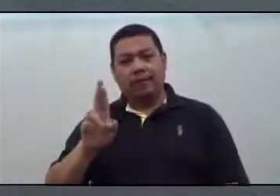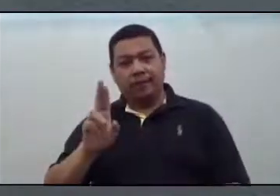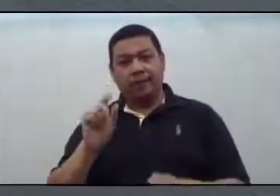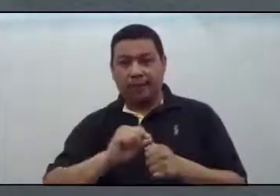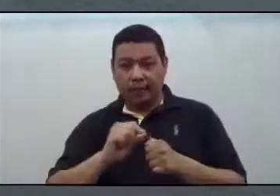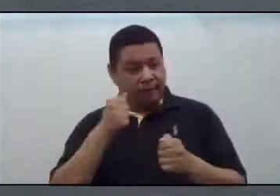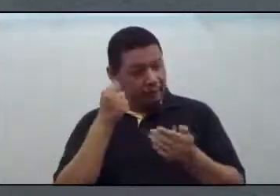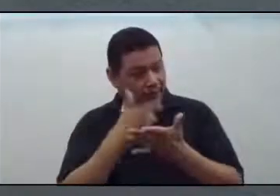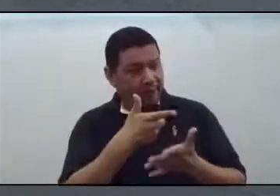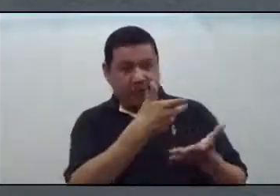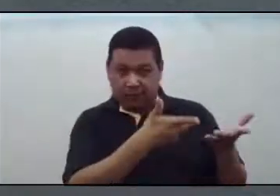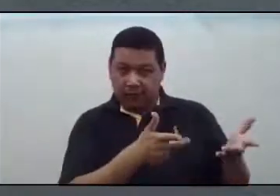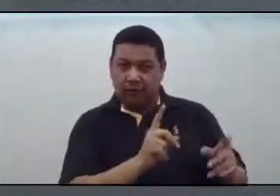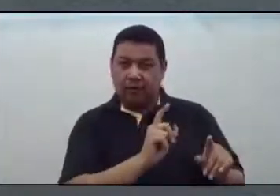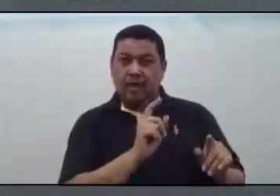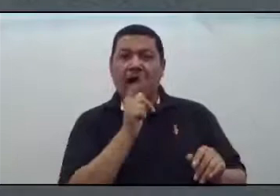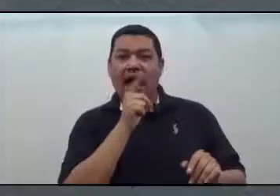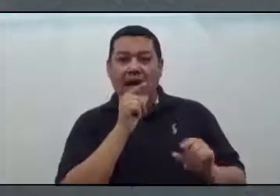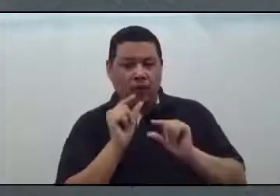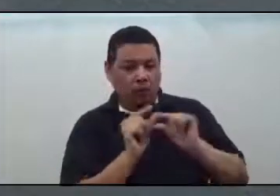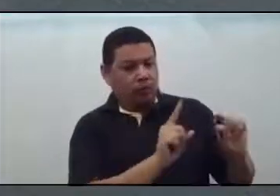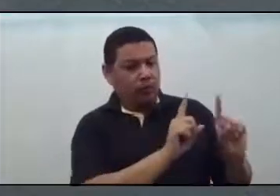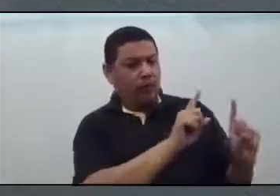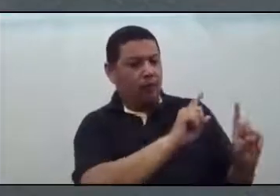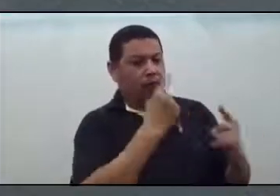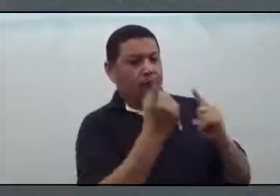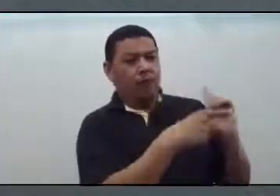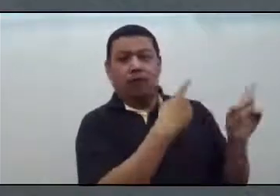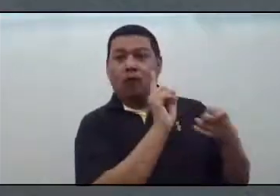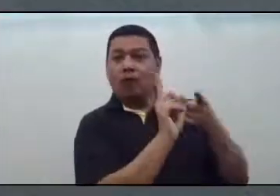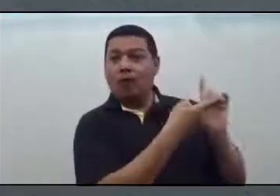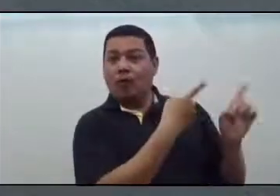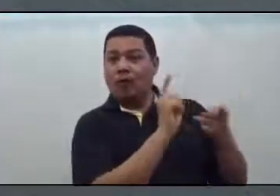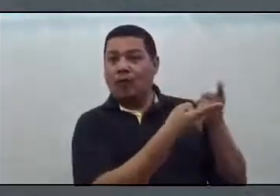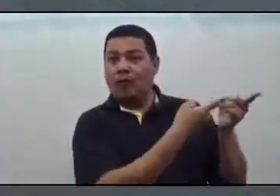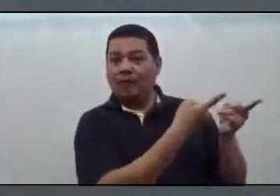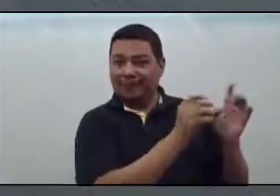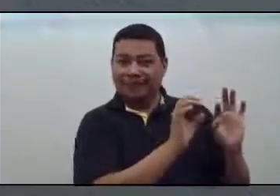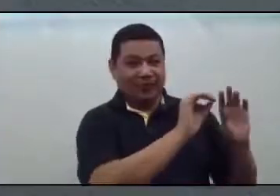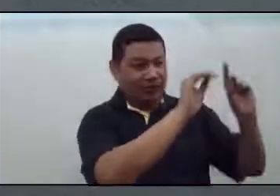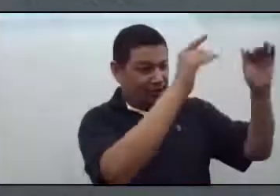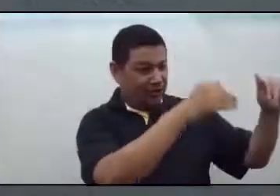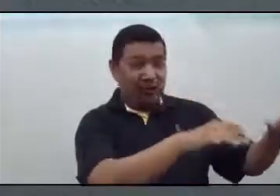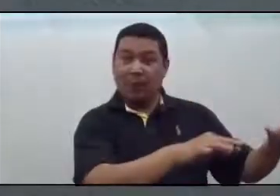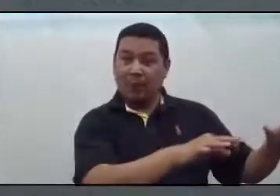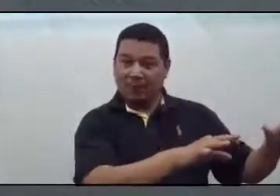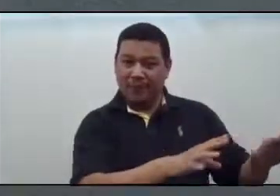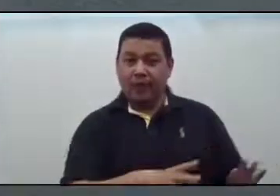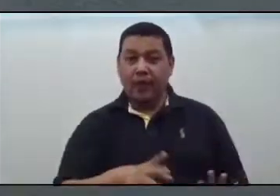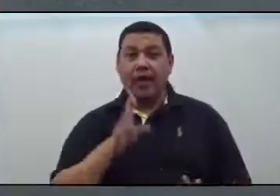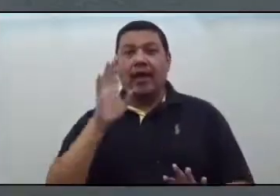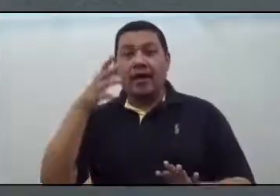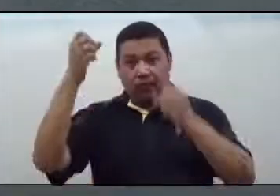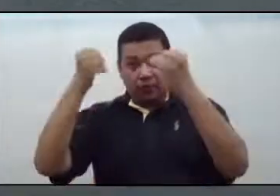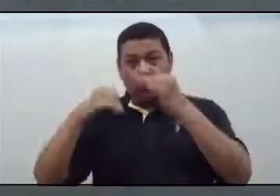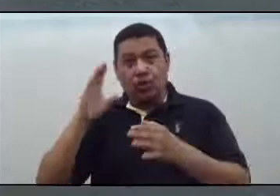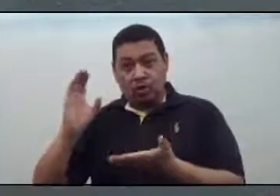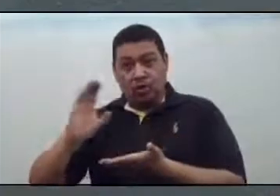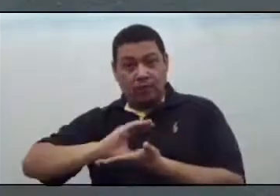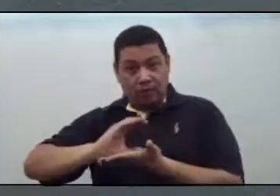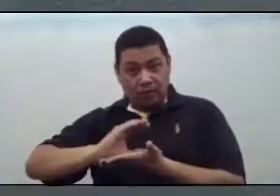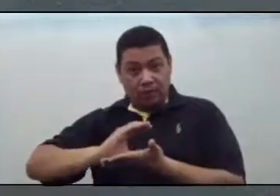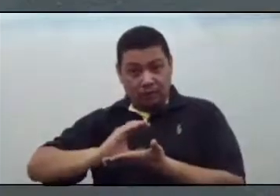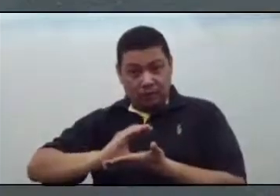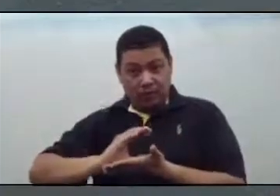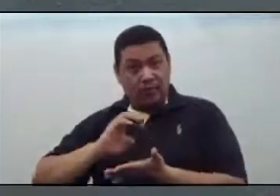para aquela etnia indígena. Ela disponibilizou, o dinheiro já está na conta da Prefeitura de Espigão